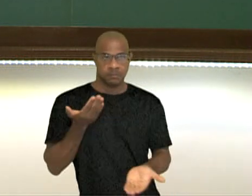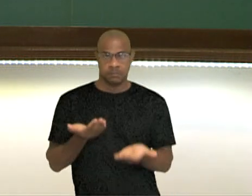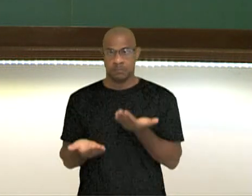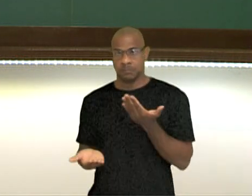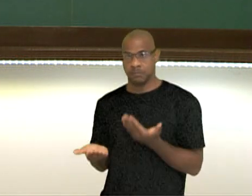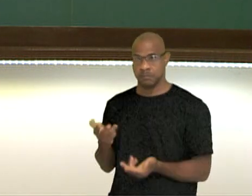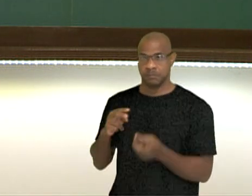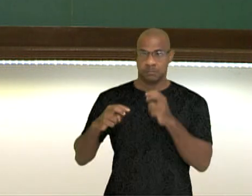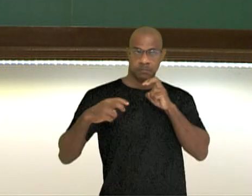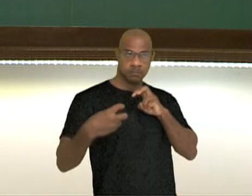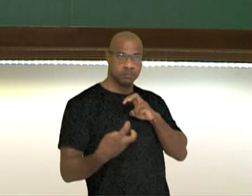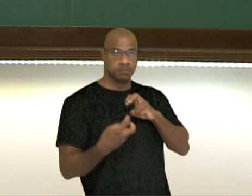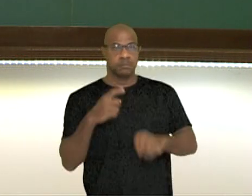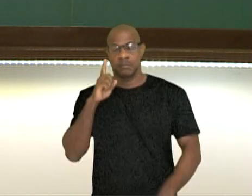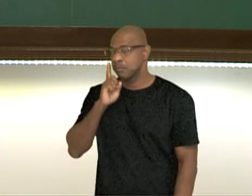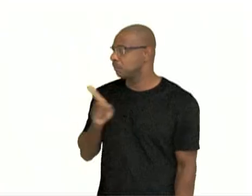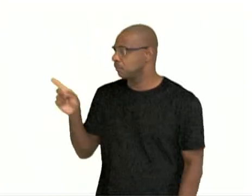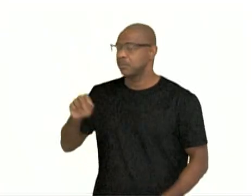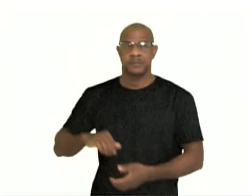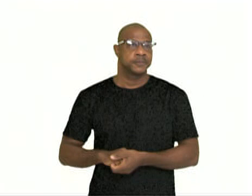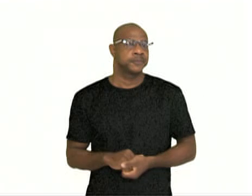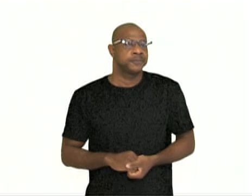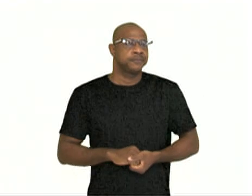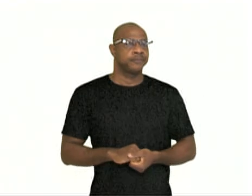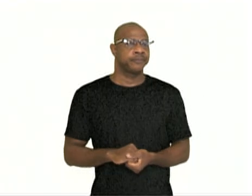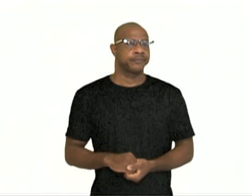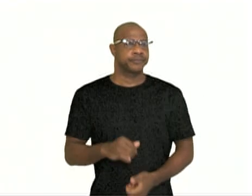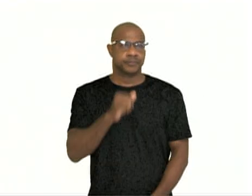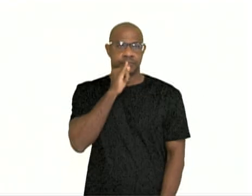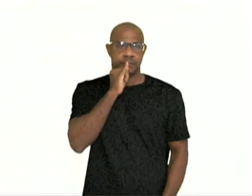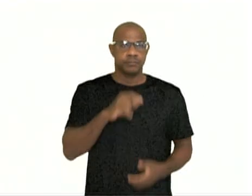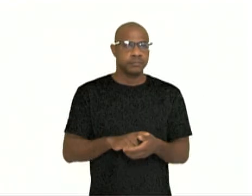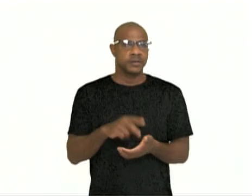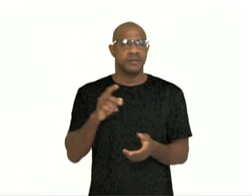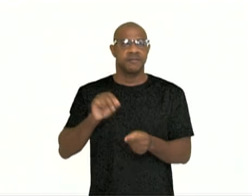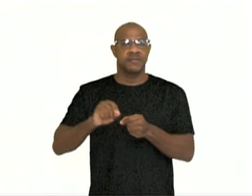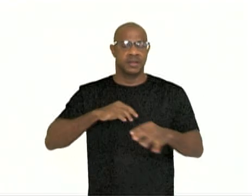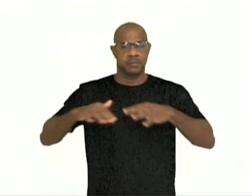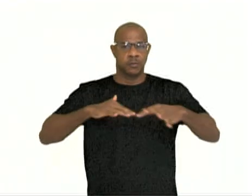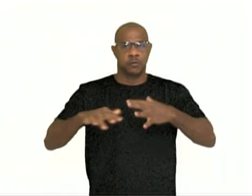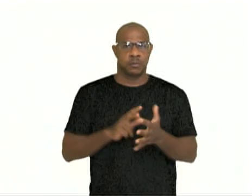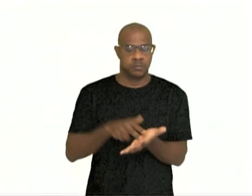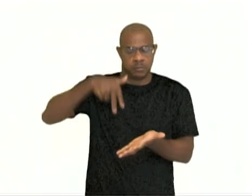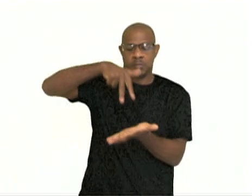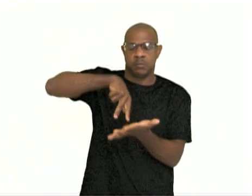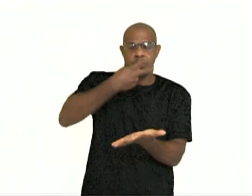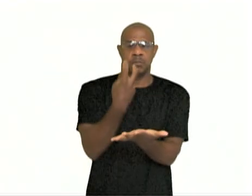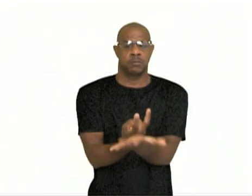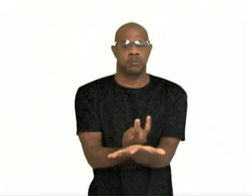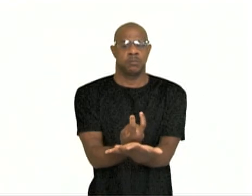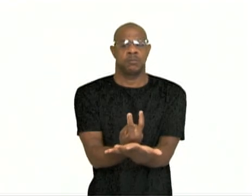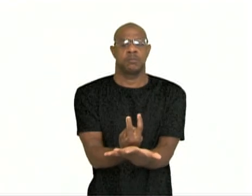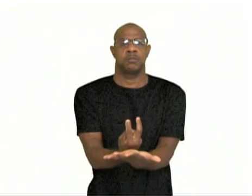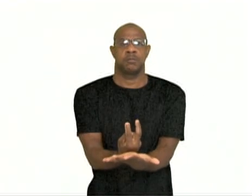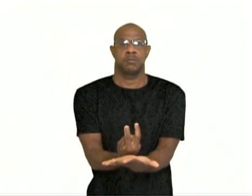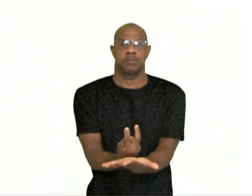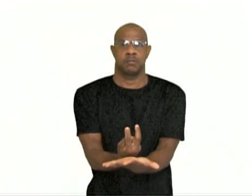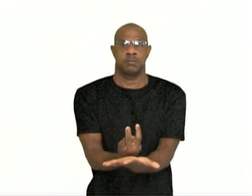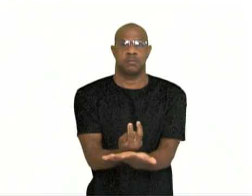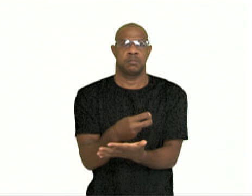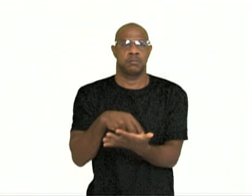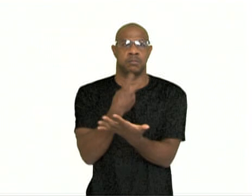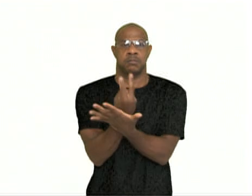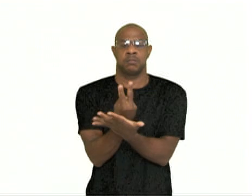vamos ver a nossa imagem aqui, ó. Se eu faço esse movimento aqui de parada de cabeça, ou a famosa bananeira,